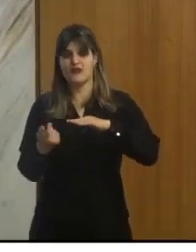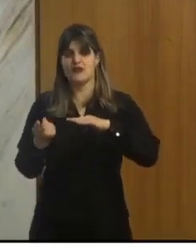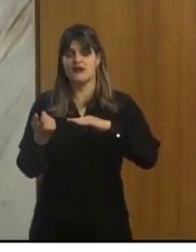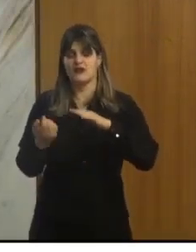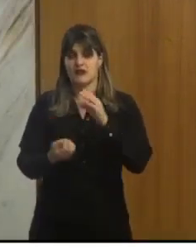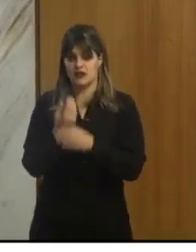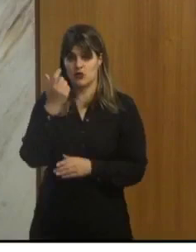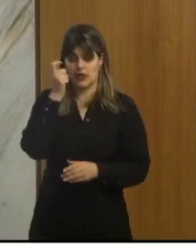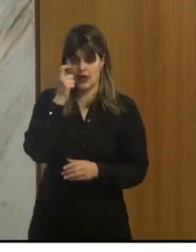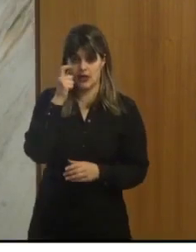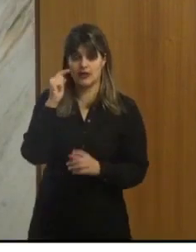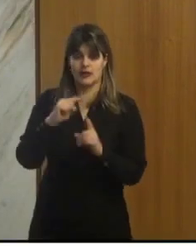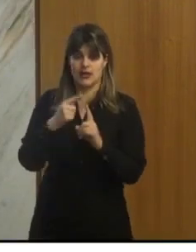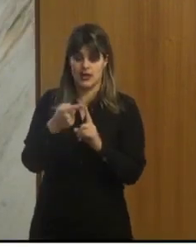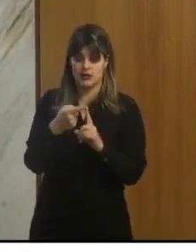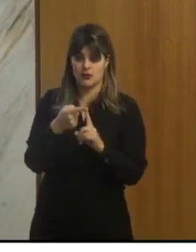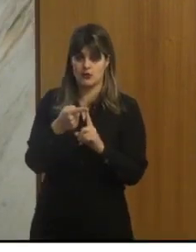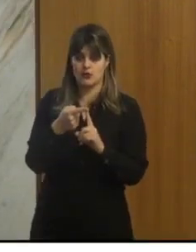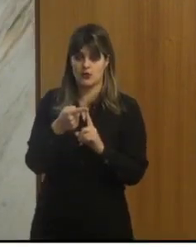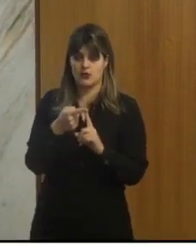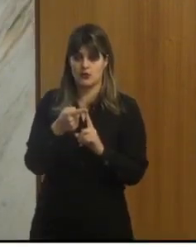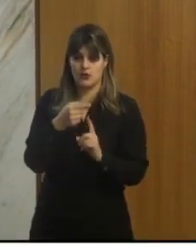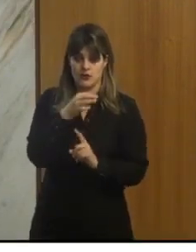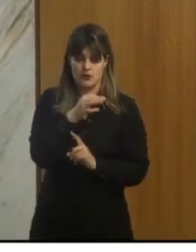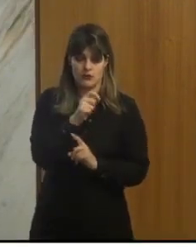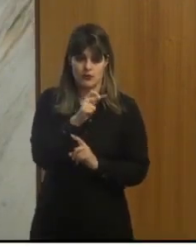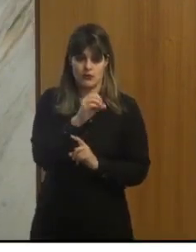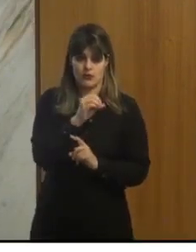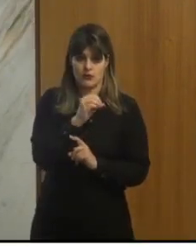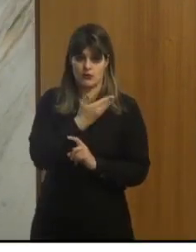é de Pedrógão do Pranto